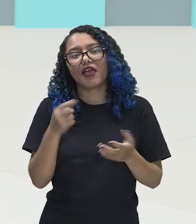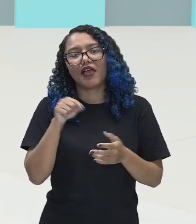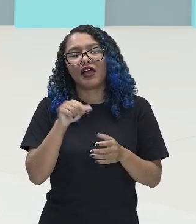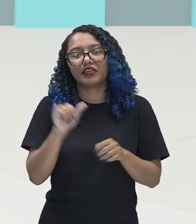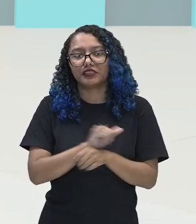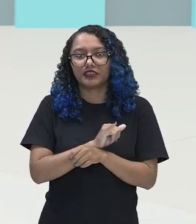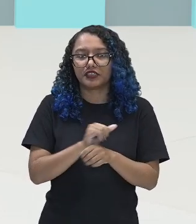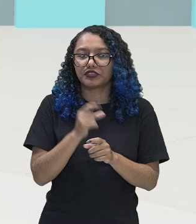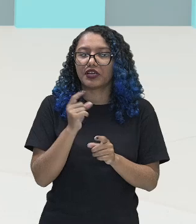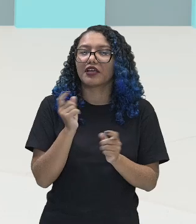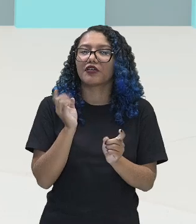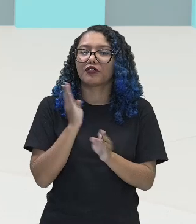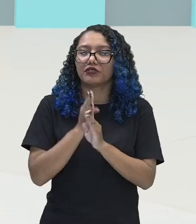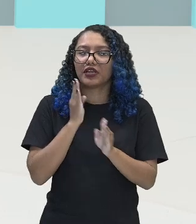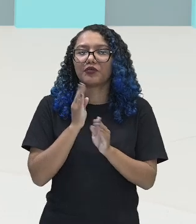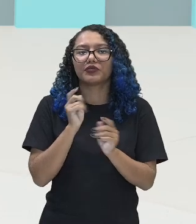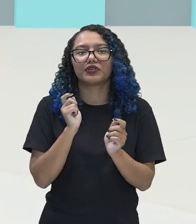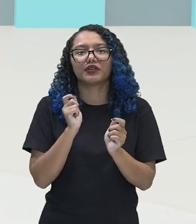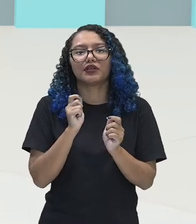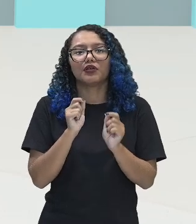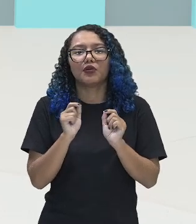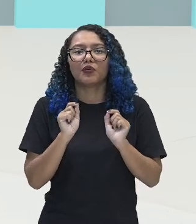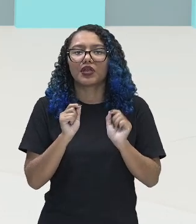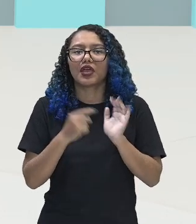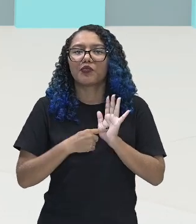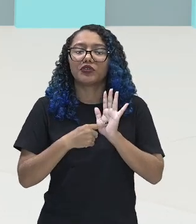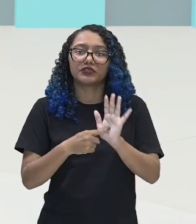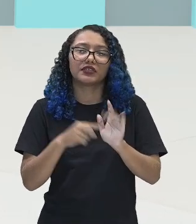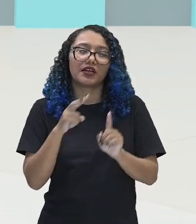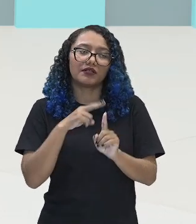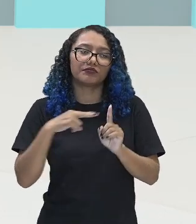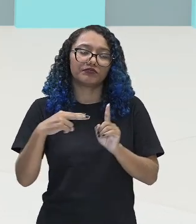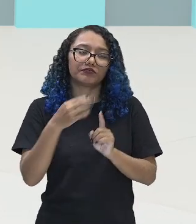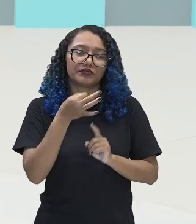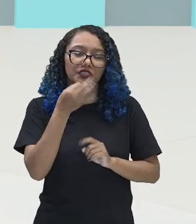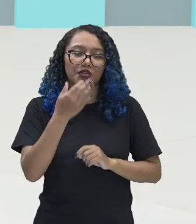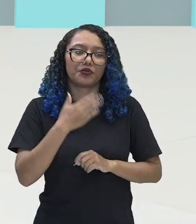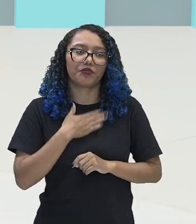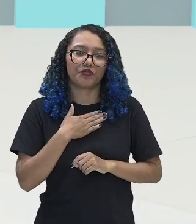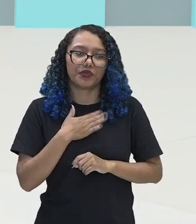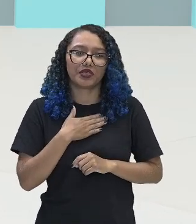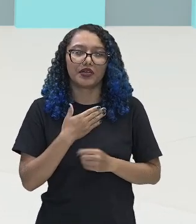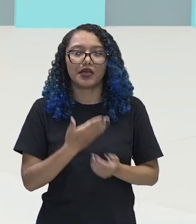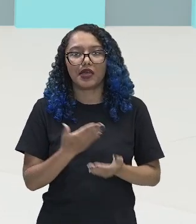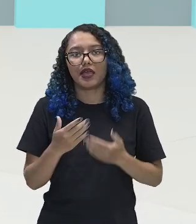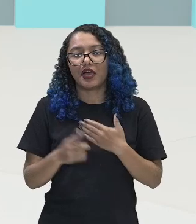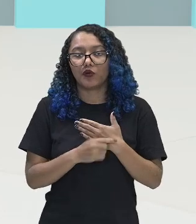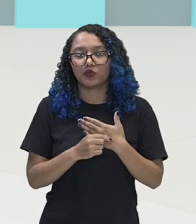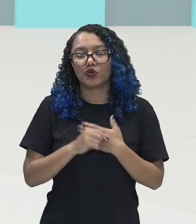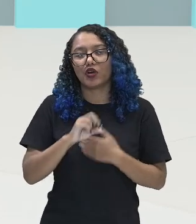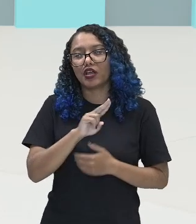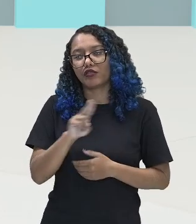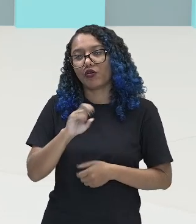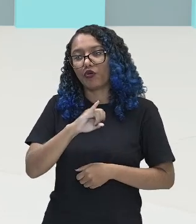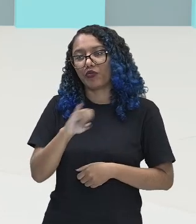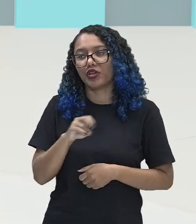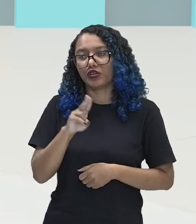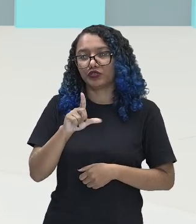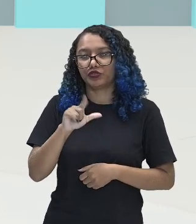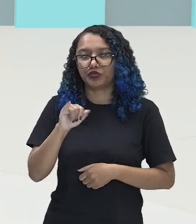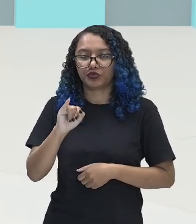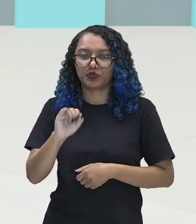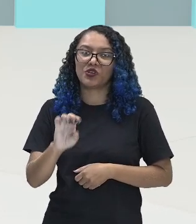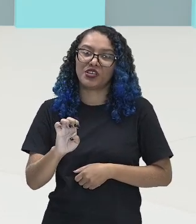páginas adiante. Nós temos aí a Julie Trudoir, do Rico, é uma autora também da literatura indígena